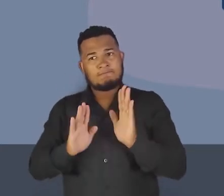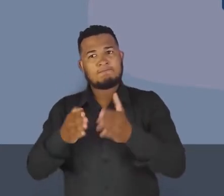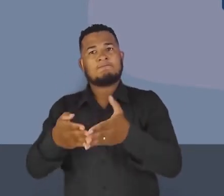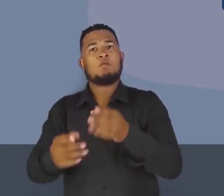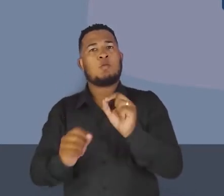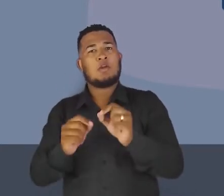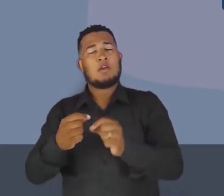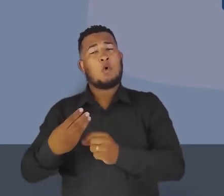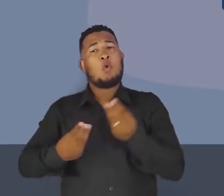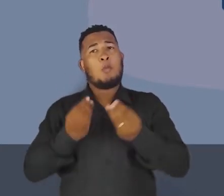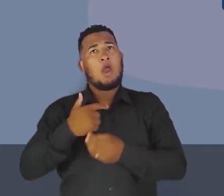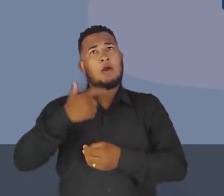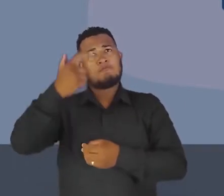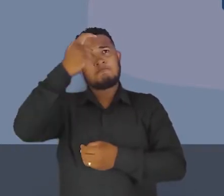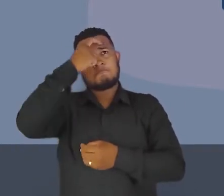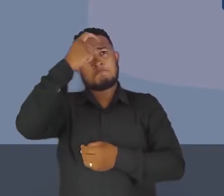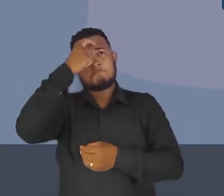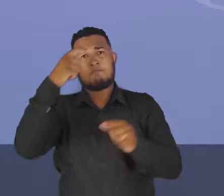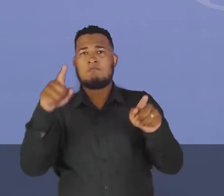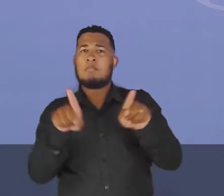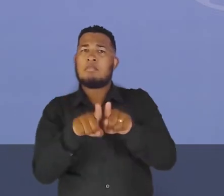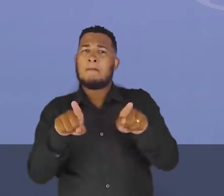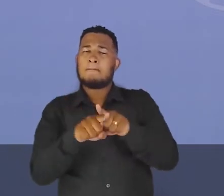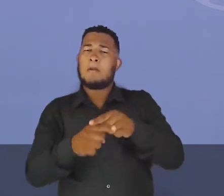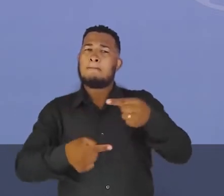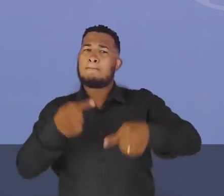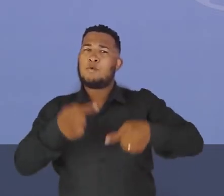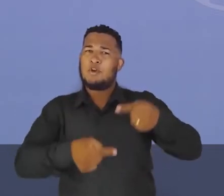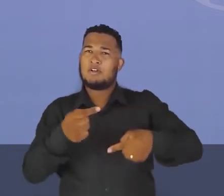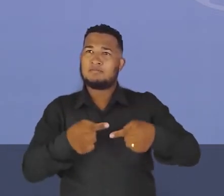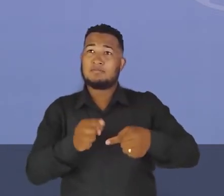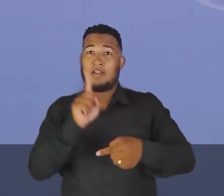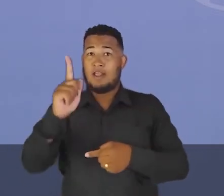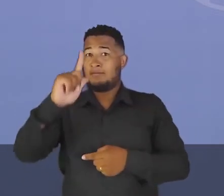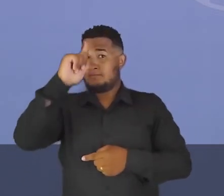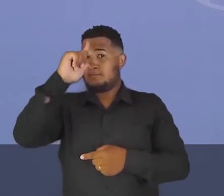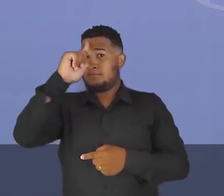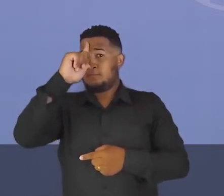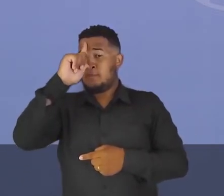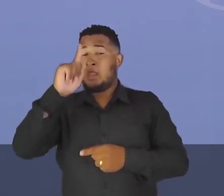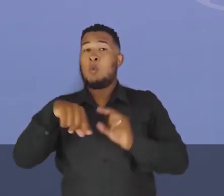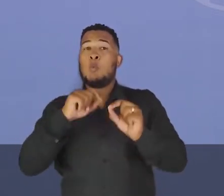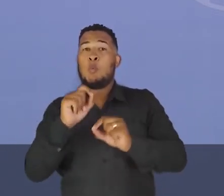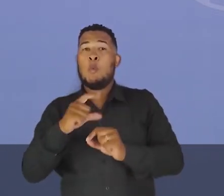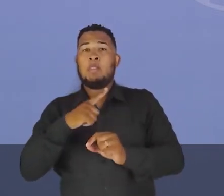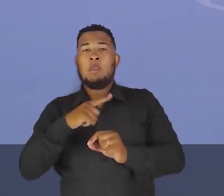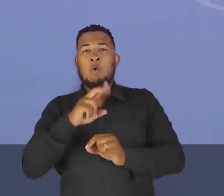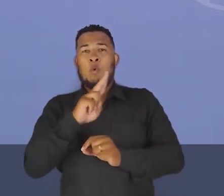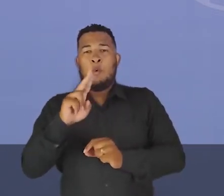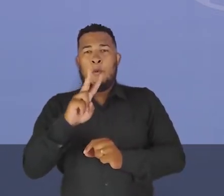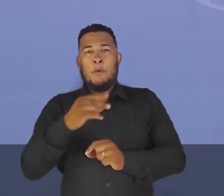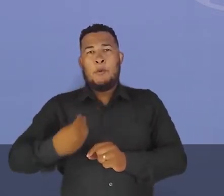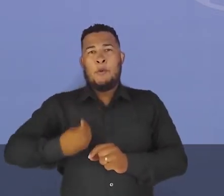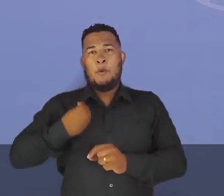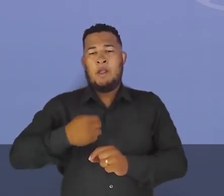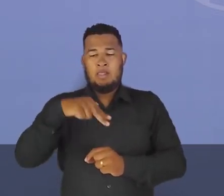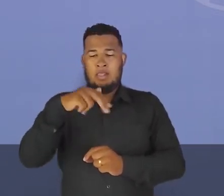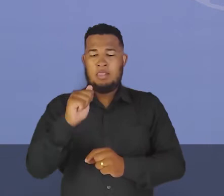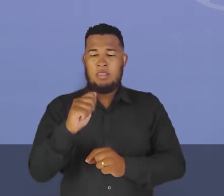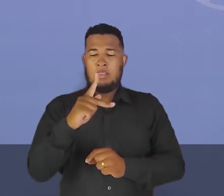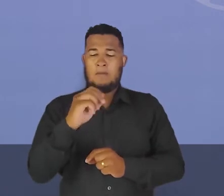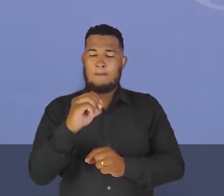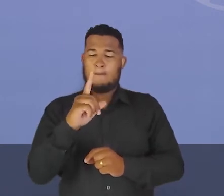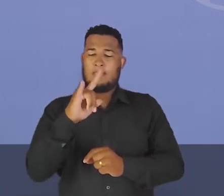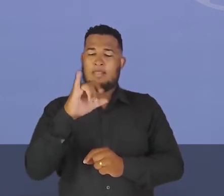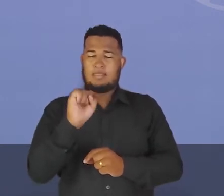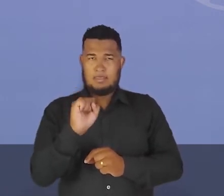vida intelectual e à vida política. No caso da Grécia, a chamada vida na polis, né? Então, eles participavam das